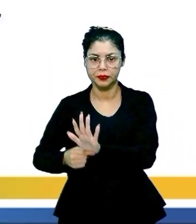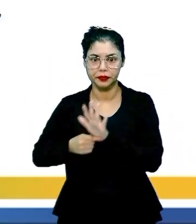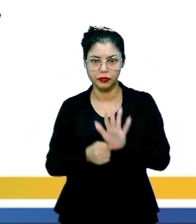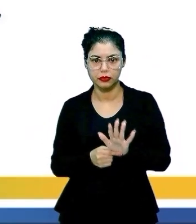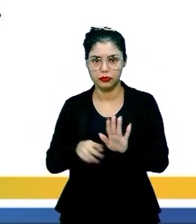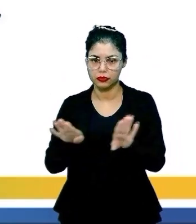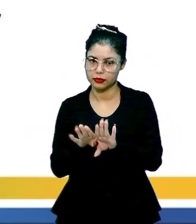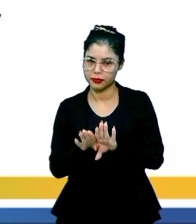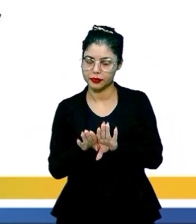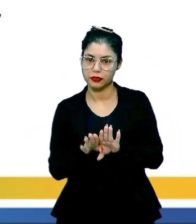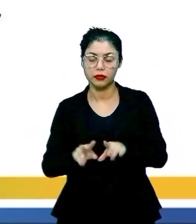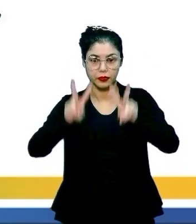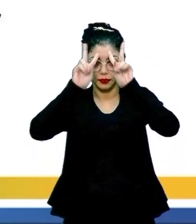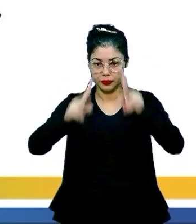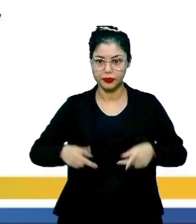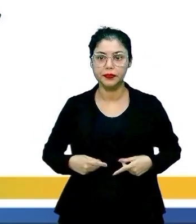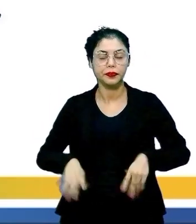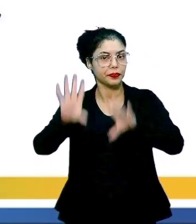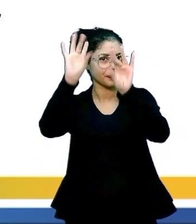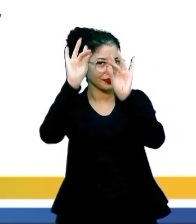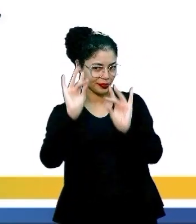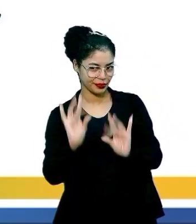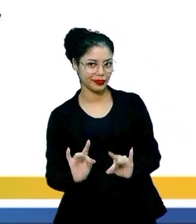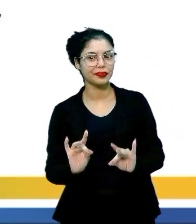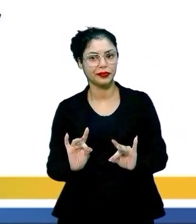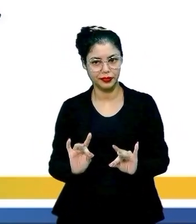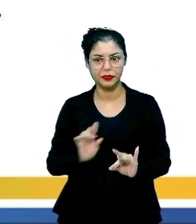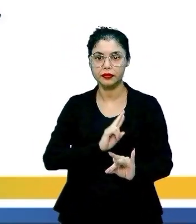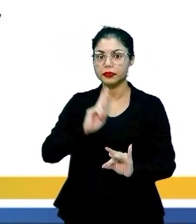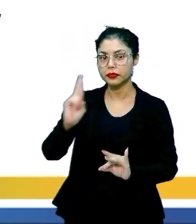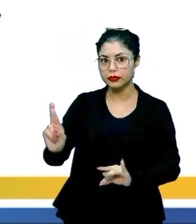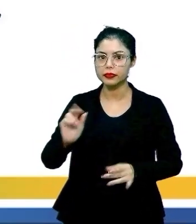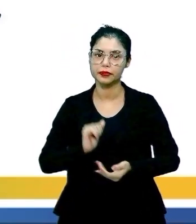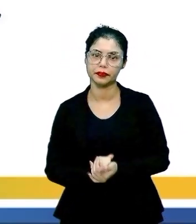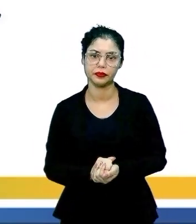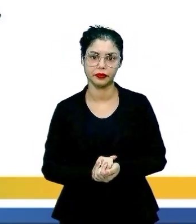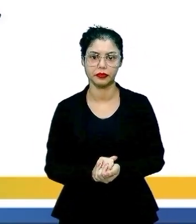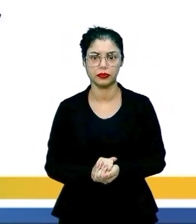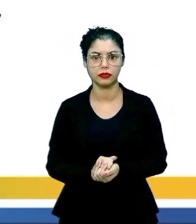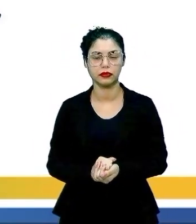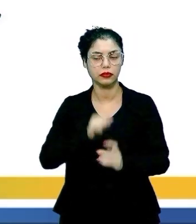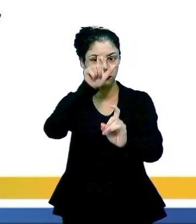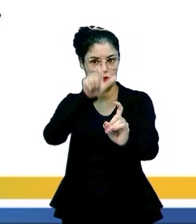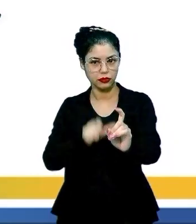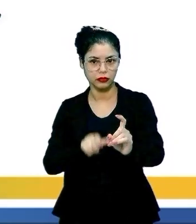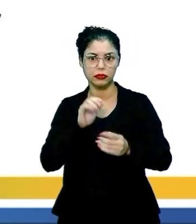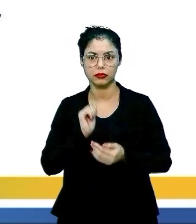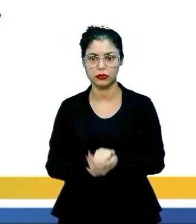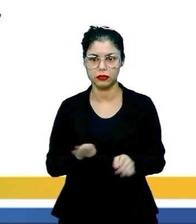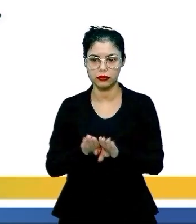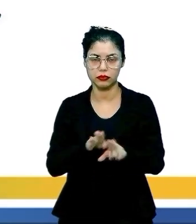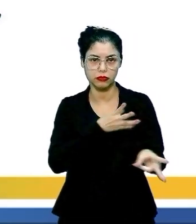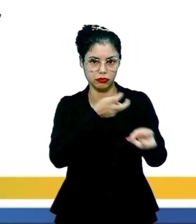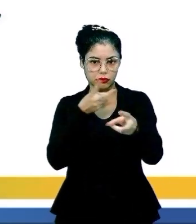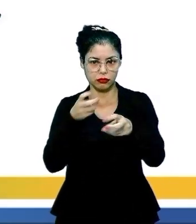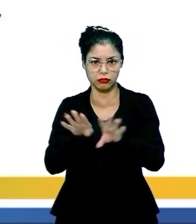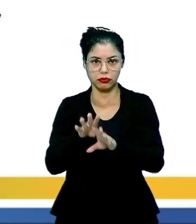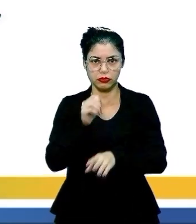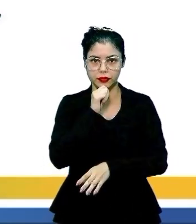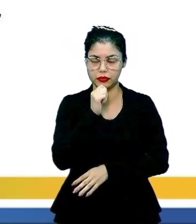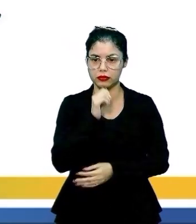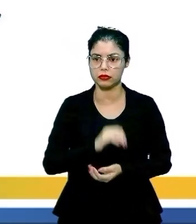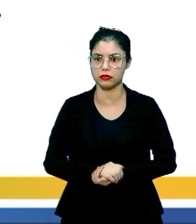E, ele diz que apresenta uma figura humana com traços de fanatismo religioso, para desencadear um efeito catequético